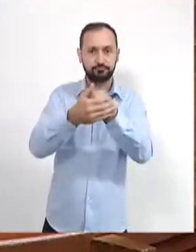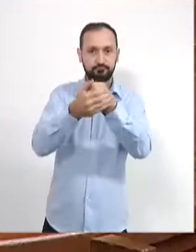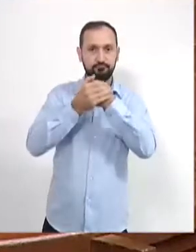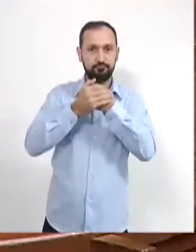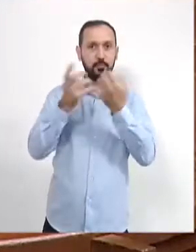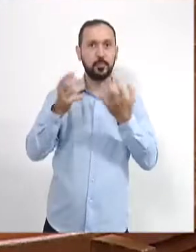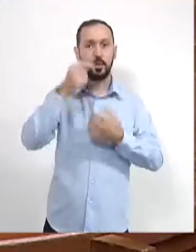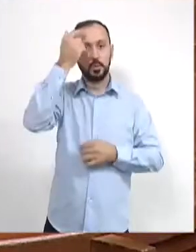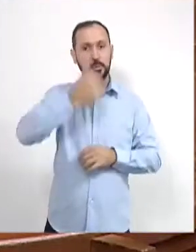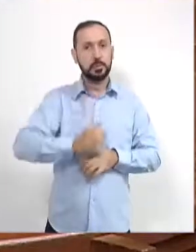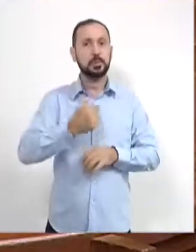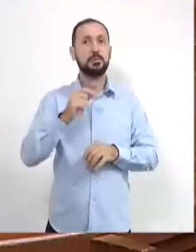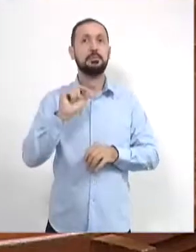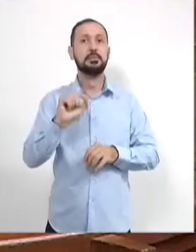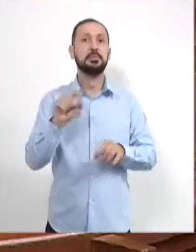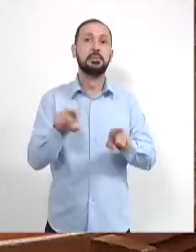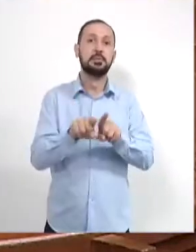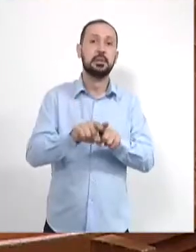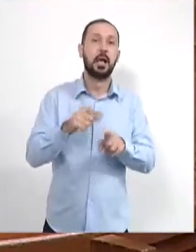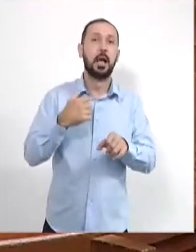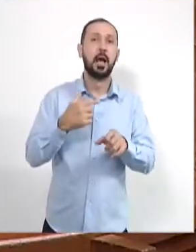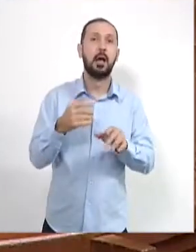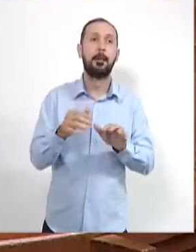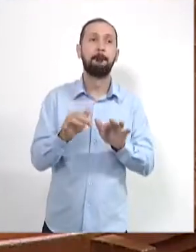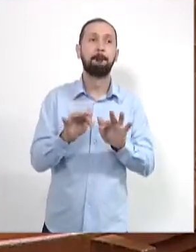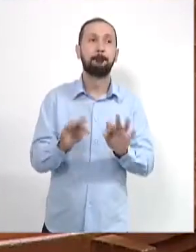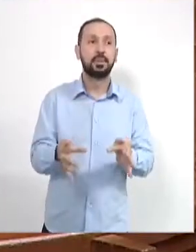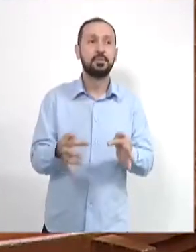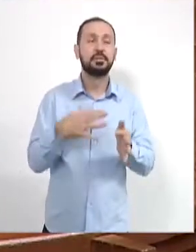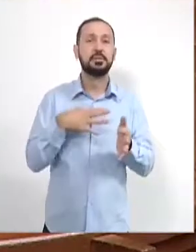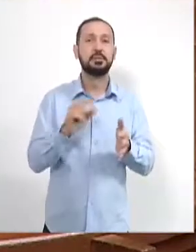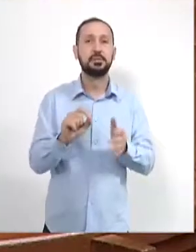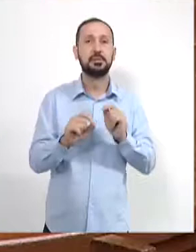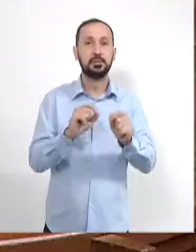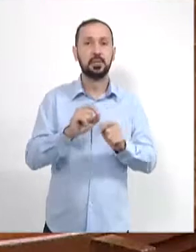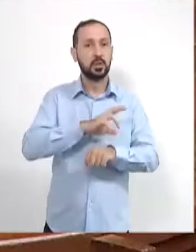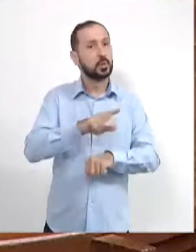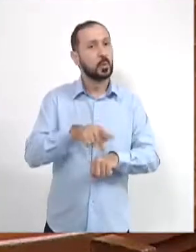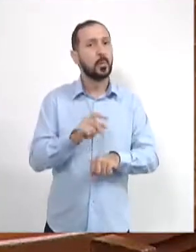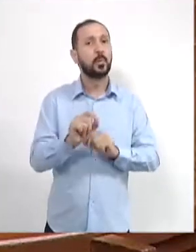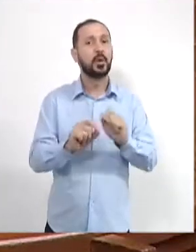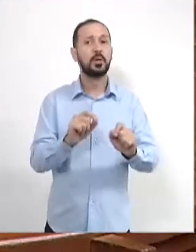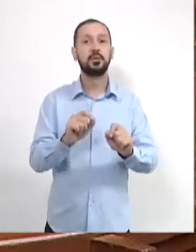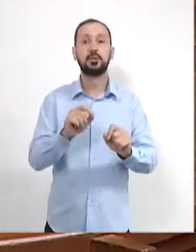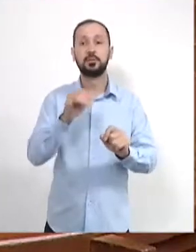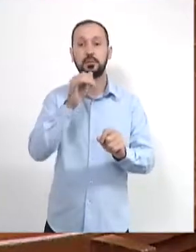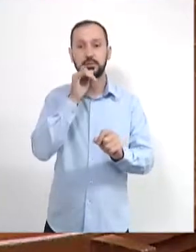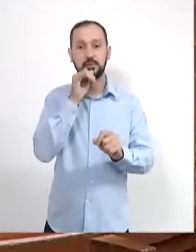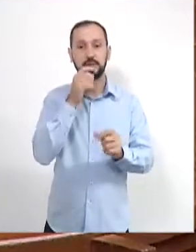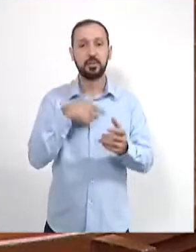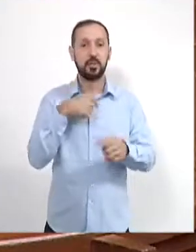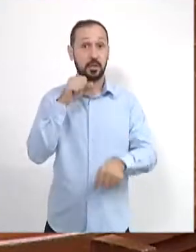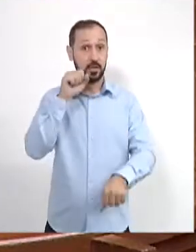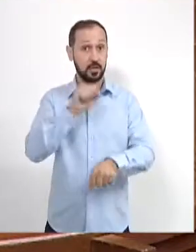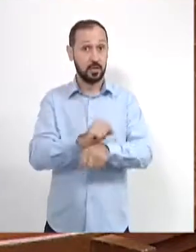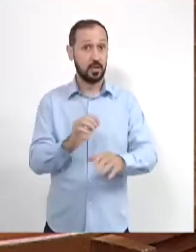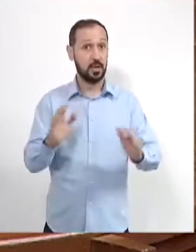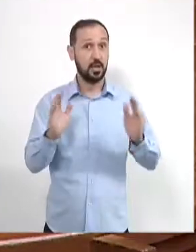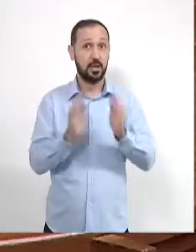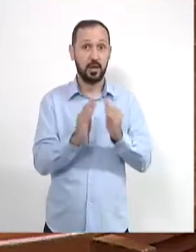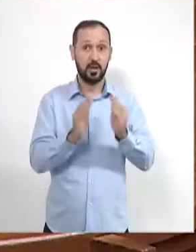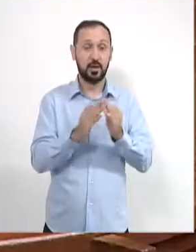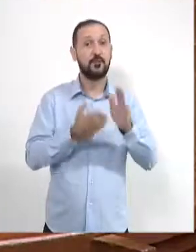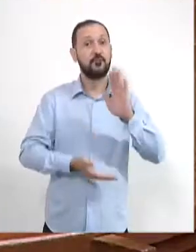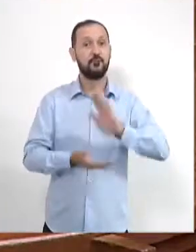cidadão, a cidadã, mesmo a mais simples desse país, na medida em que ela sai da sua casa e vai